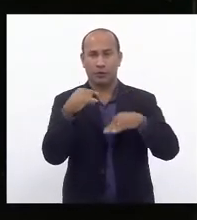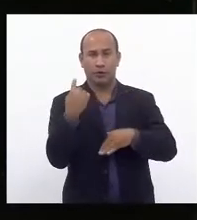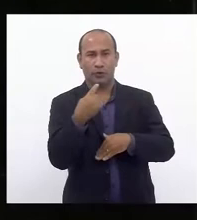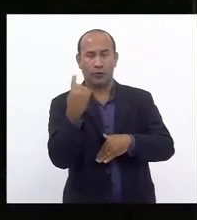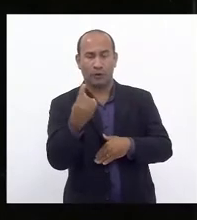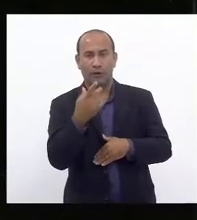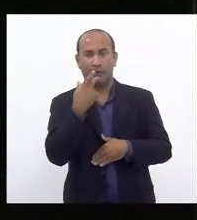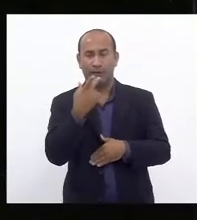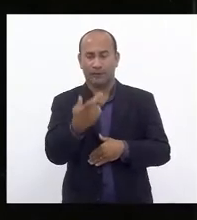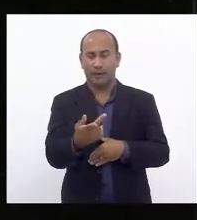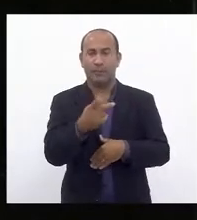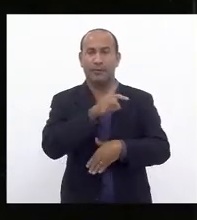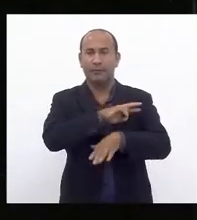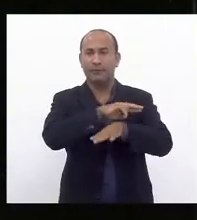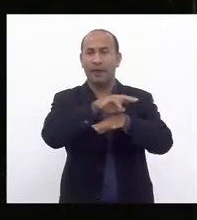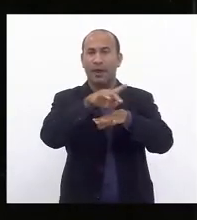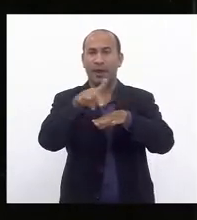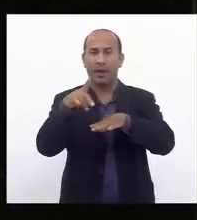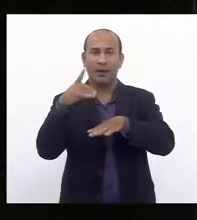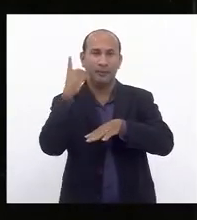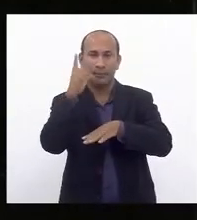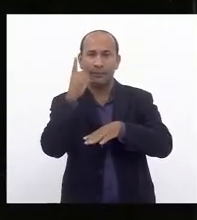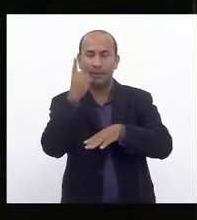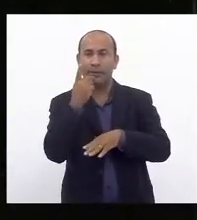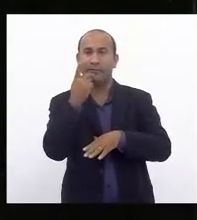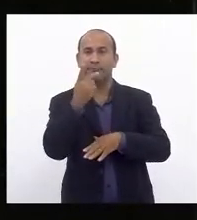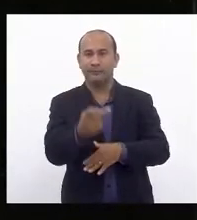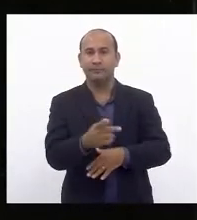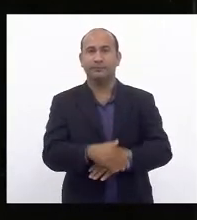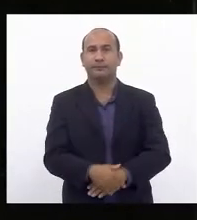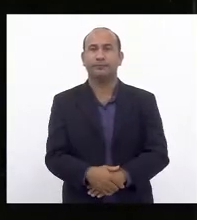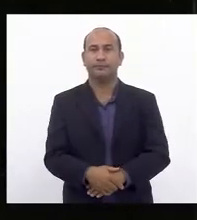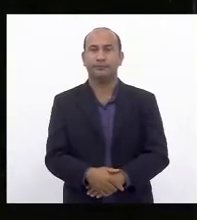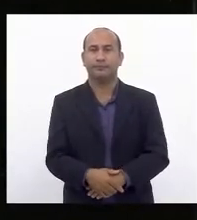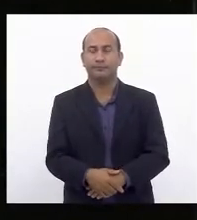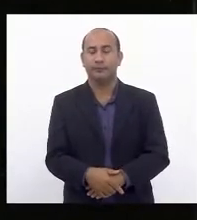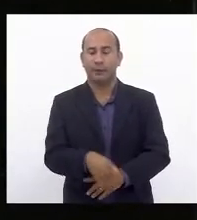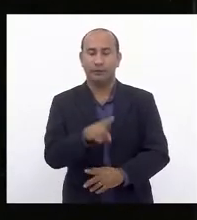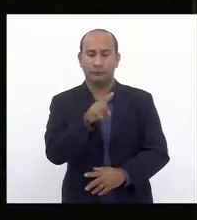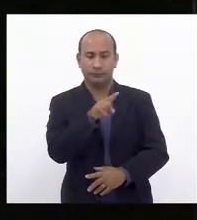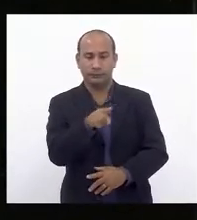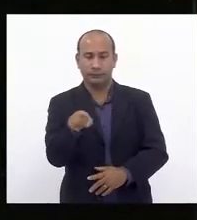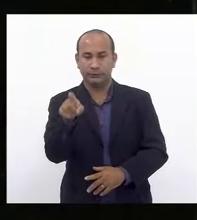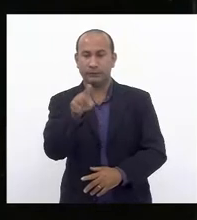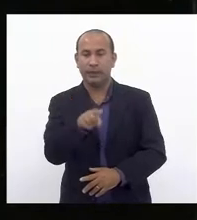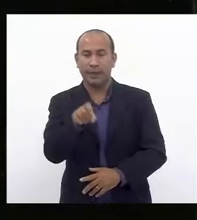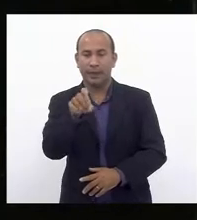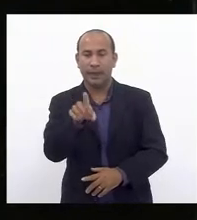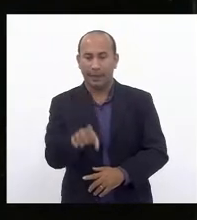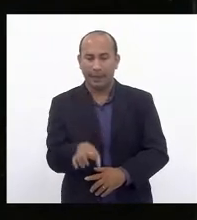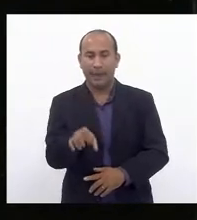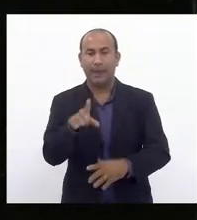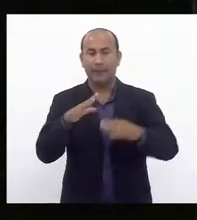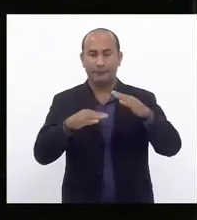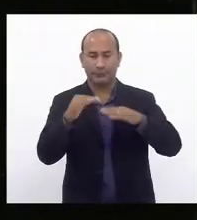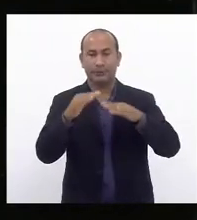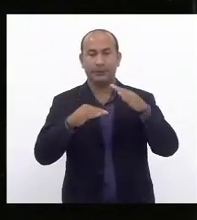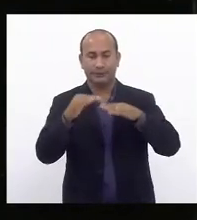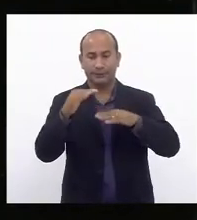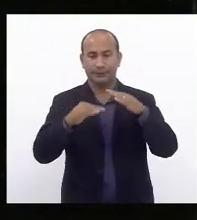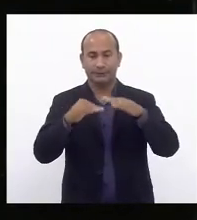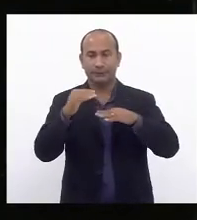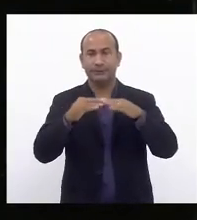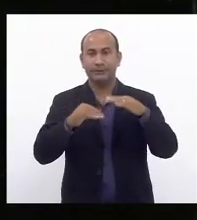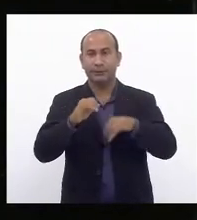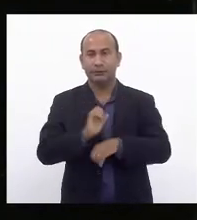vários deputados aqui são servidores, Vossa Excelência é uma servidora do Estado